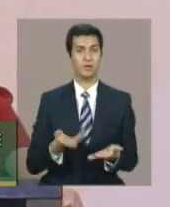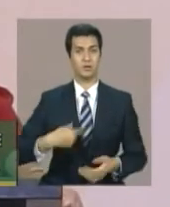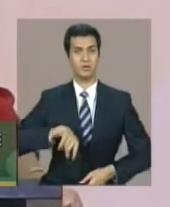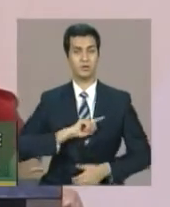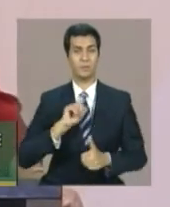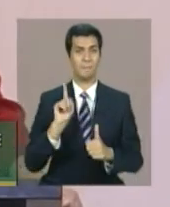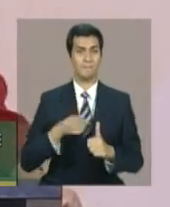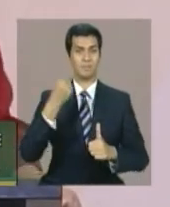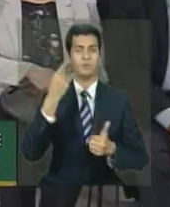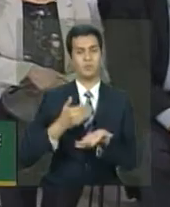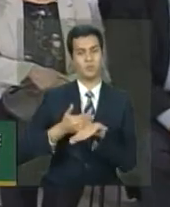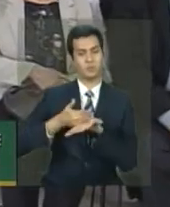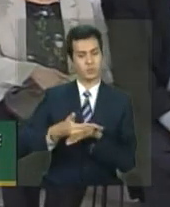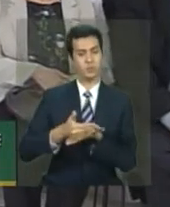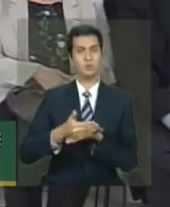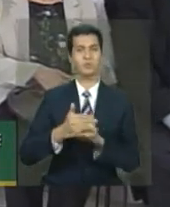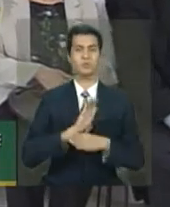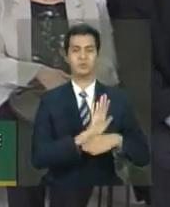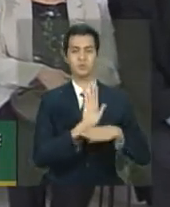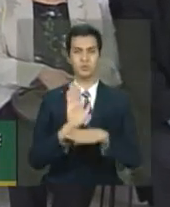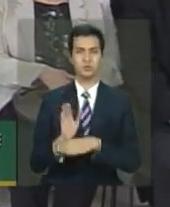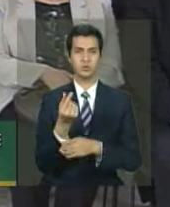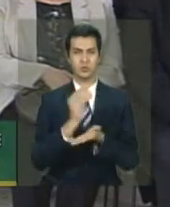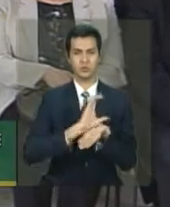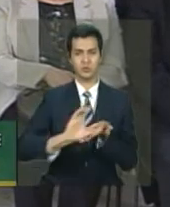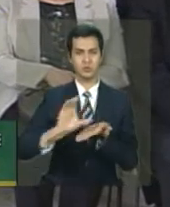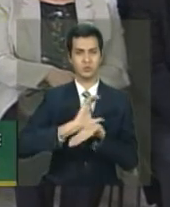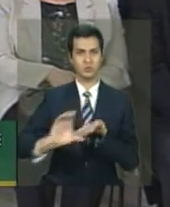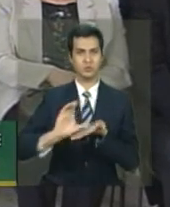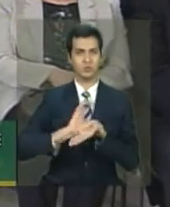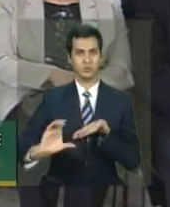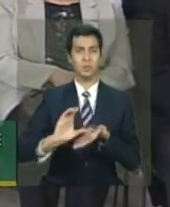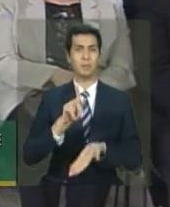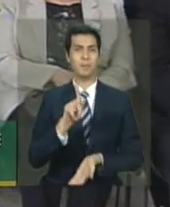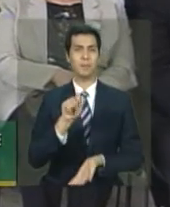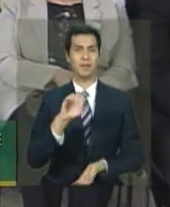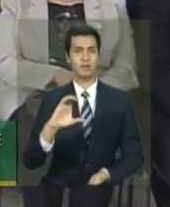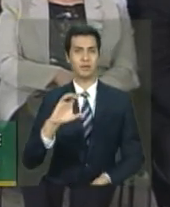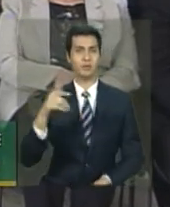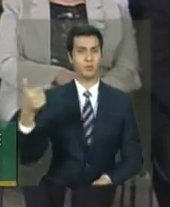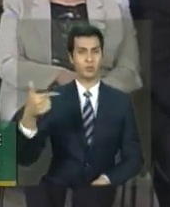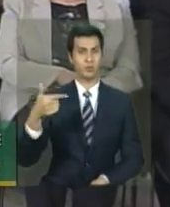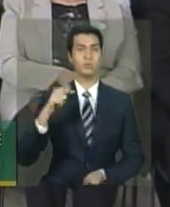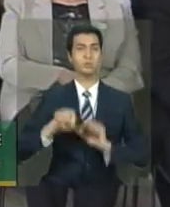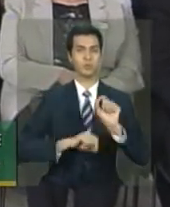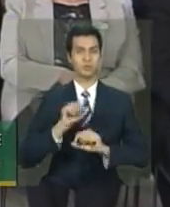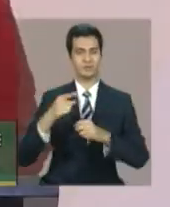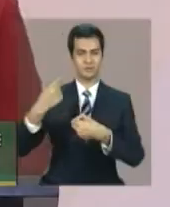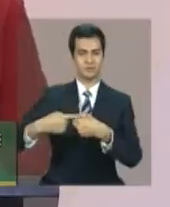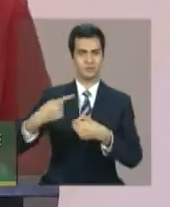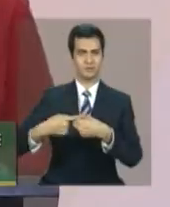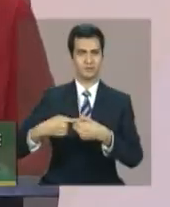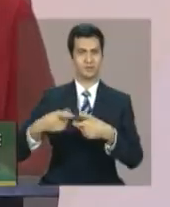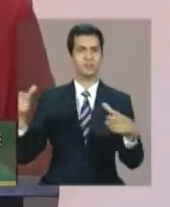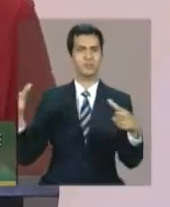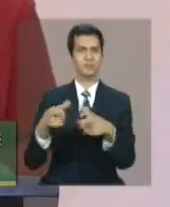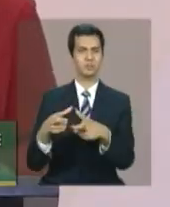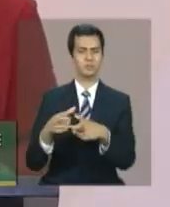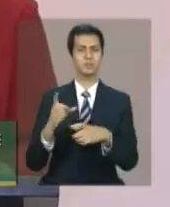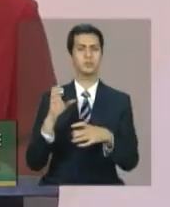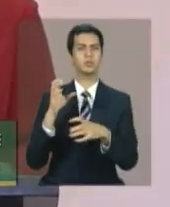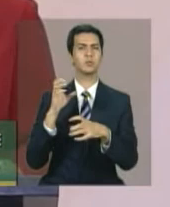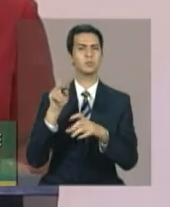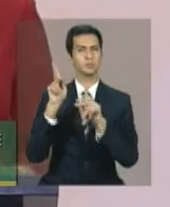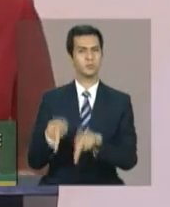dos investimentos em saneamento do PAC 2 para municípios com populações menores de 50